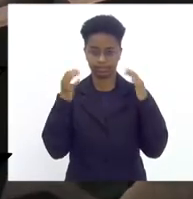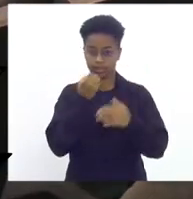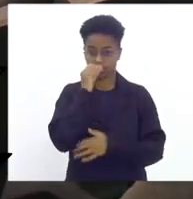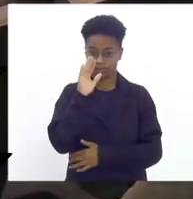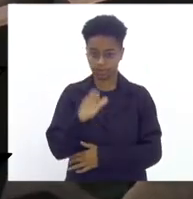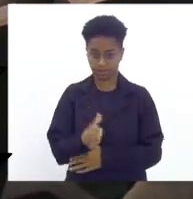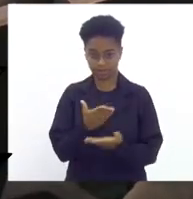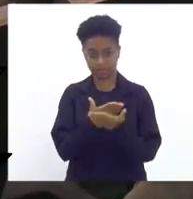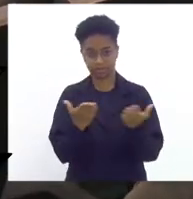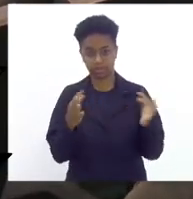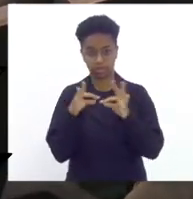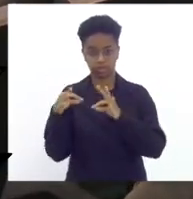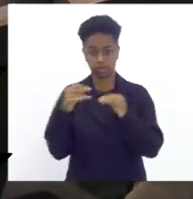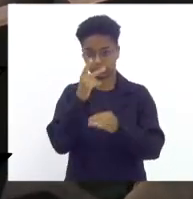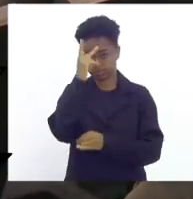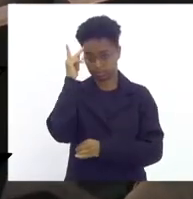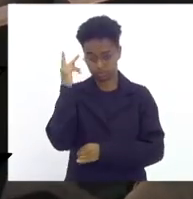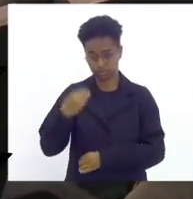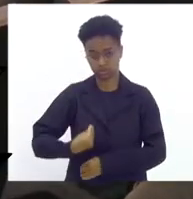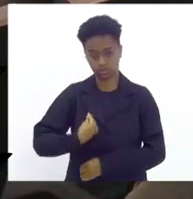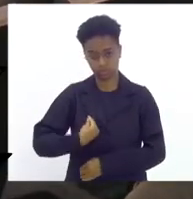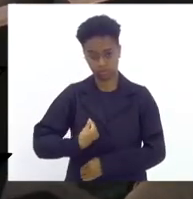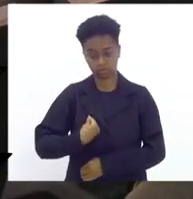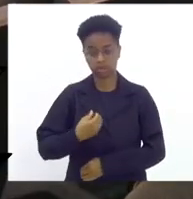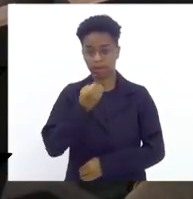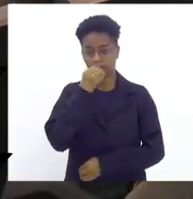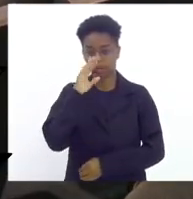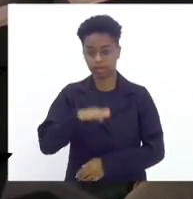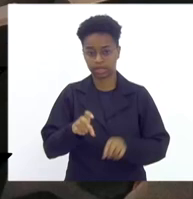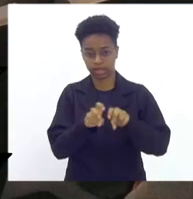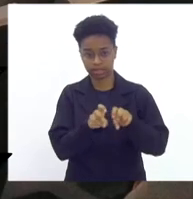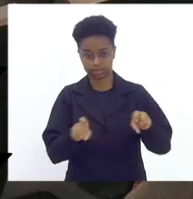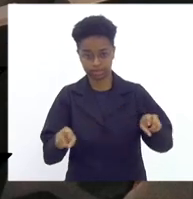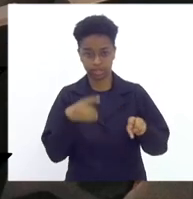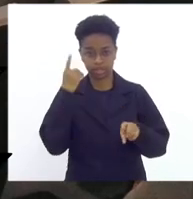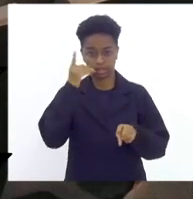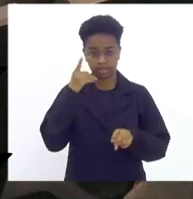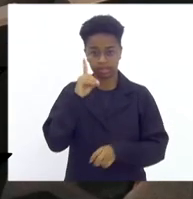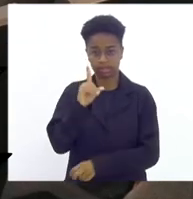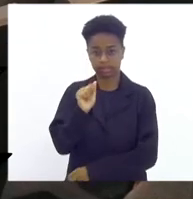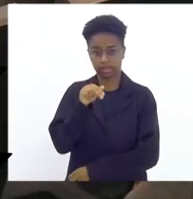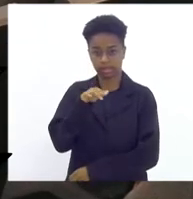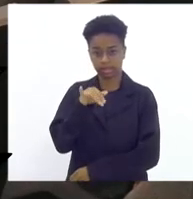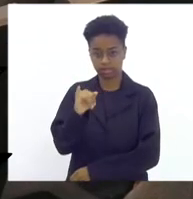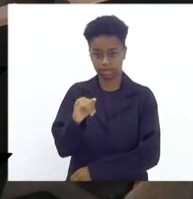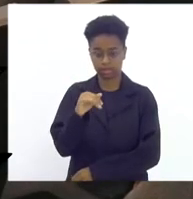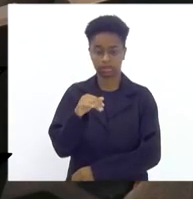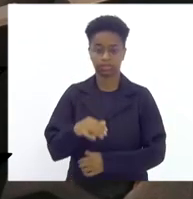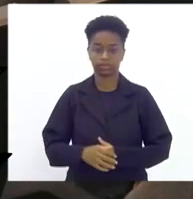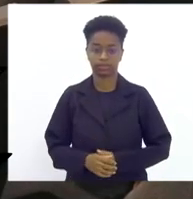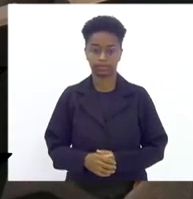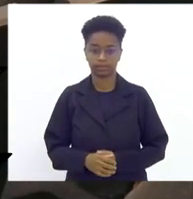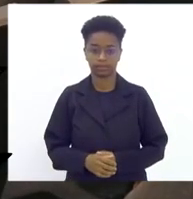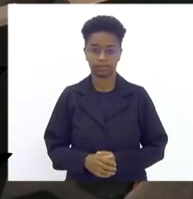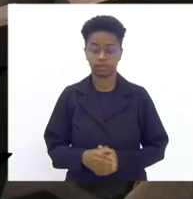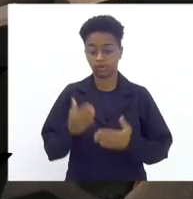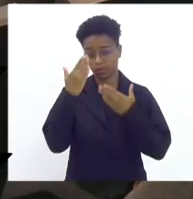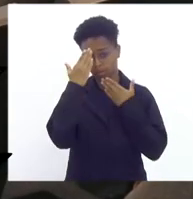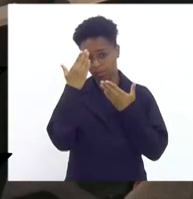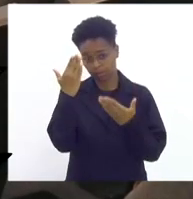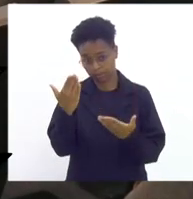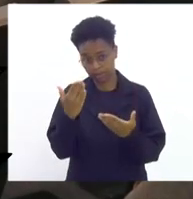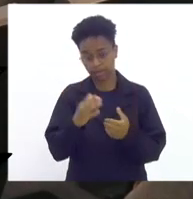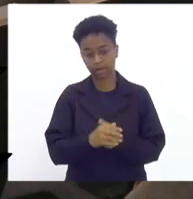tarde a todas as pessoas presentes Boa tarde a mesa deputada Dani Monteiro obrigada por esse espaço